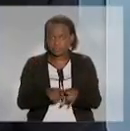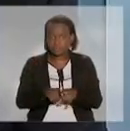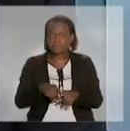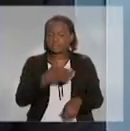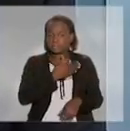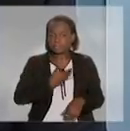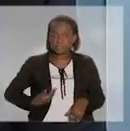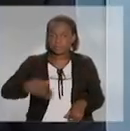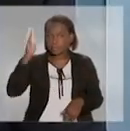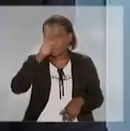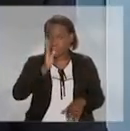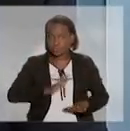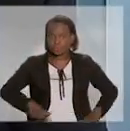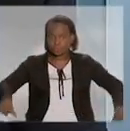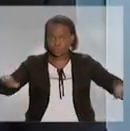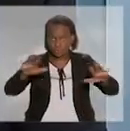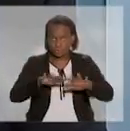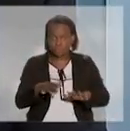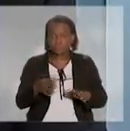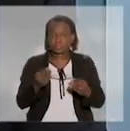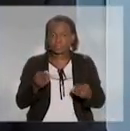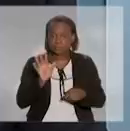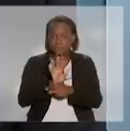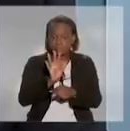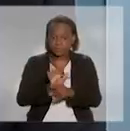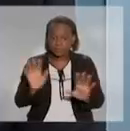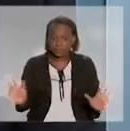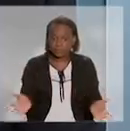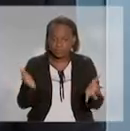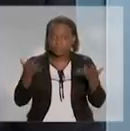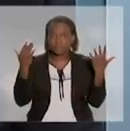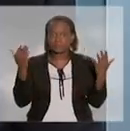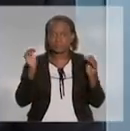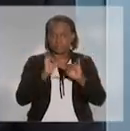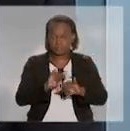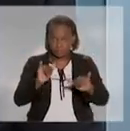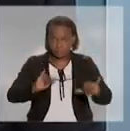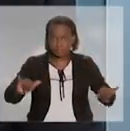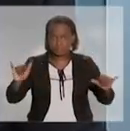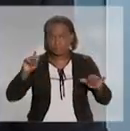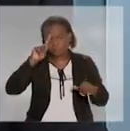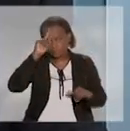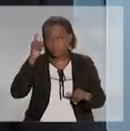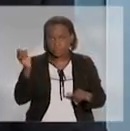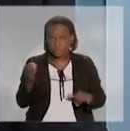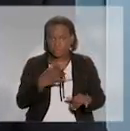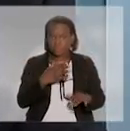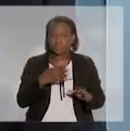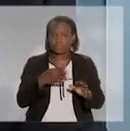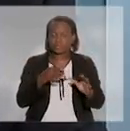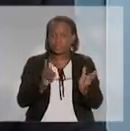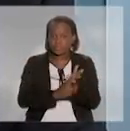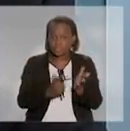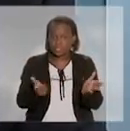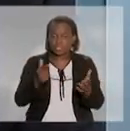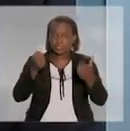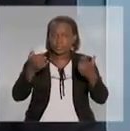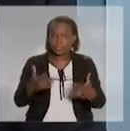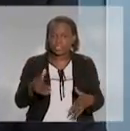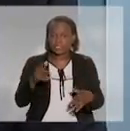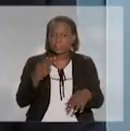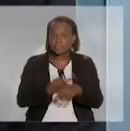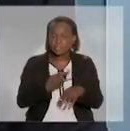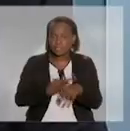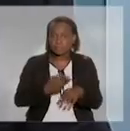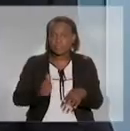mas também no nível federal, no sentido de promover essas iniciativas, de divulgar editais com prêmios de